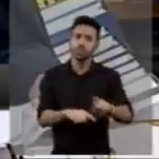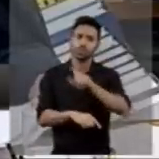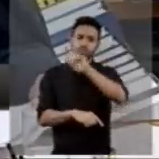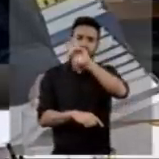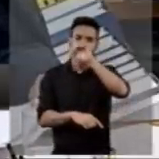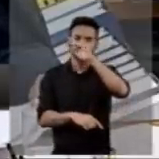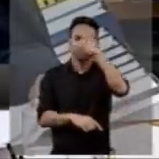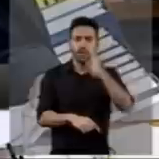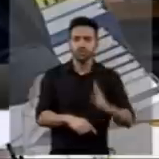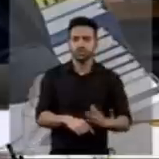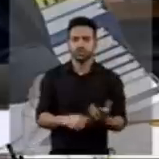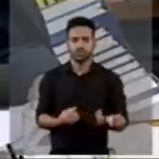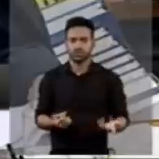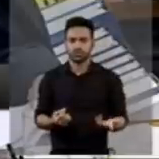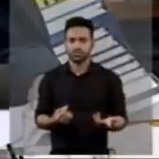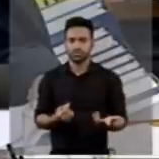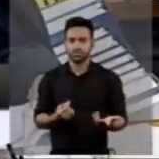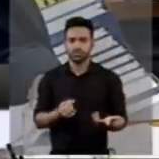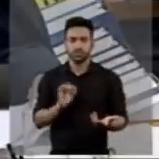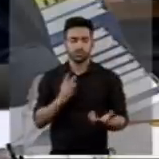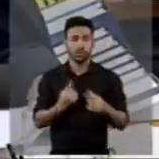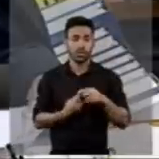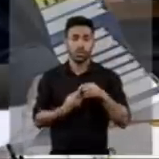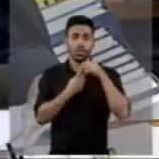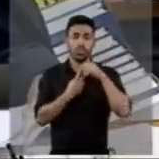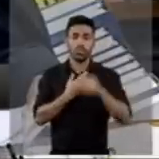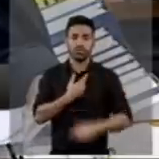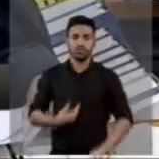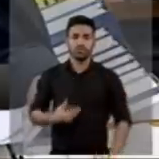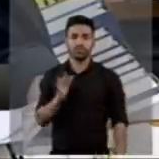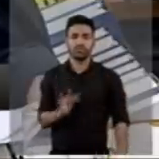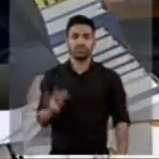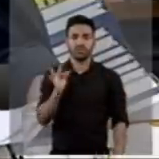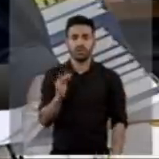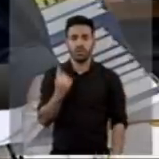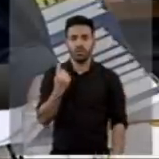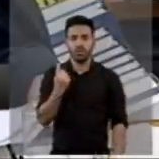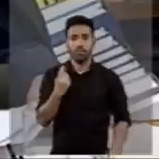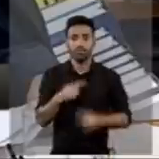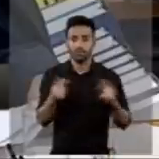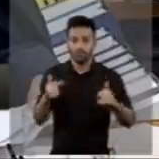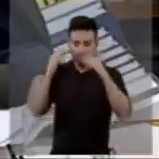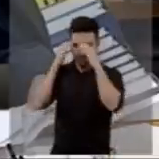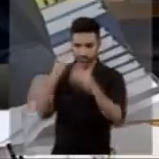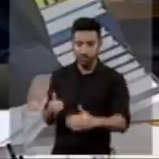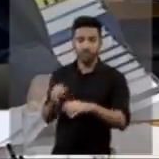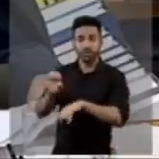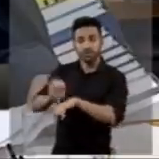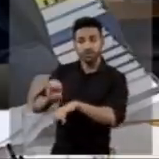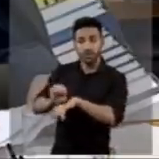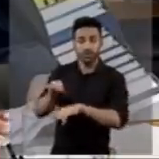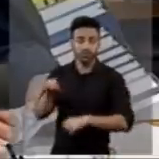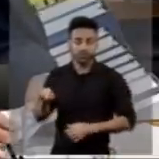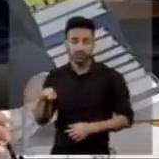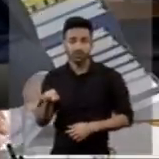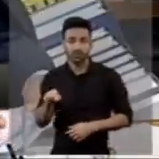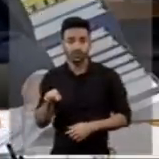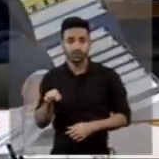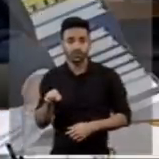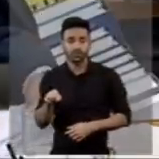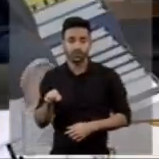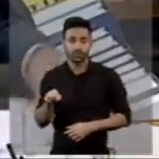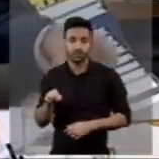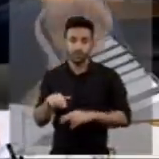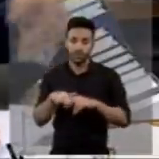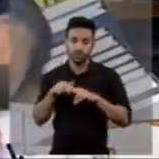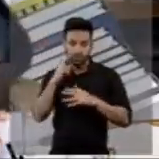o monopólio da União, sem atentar para nuances locais. Consoante fiz ver, ao apreciar o